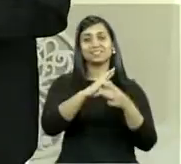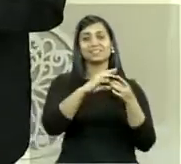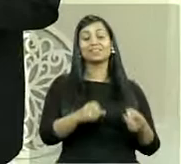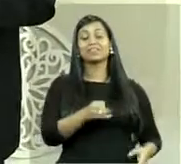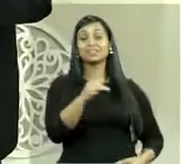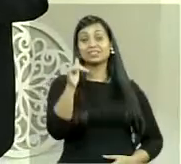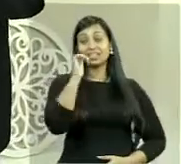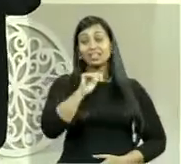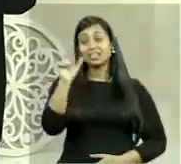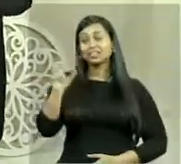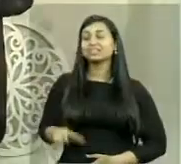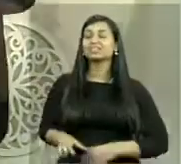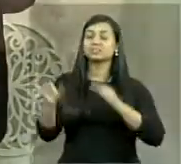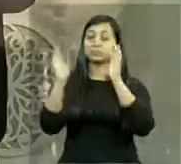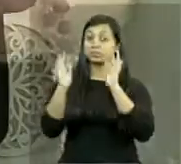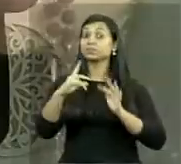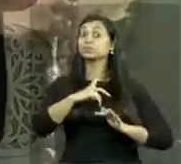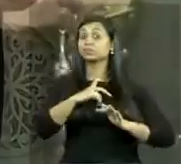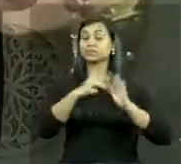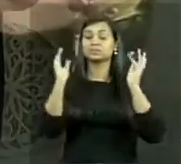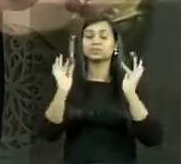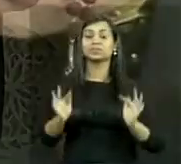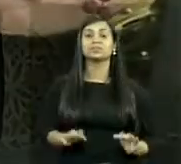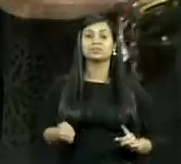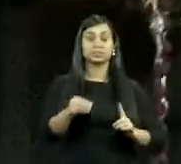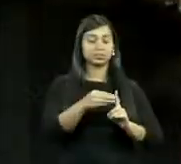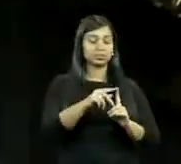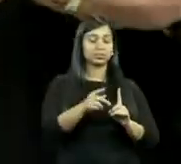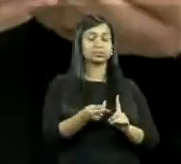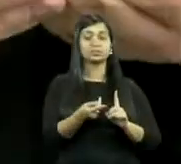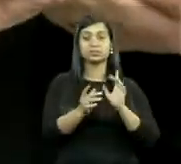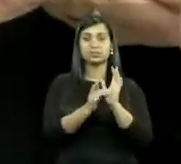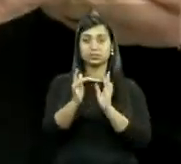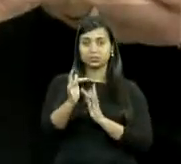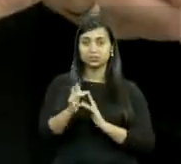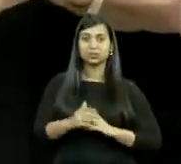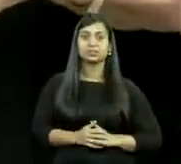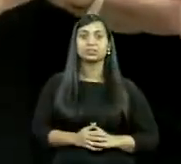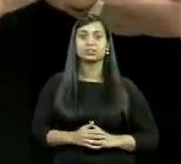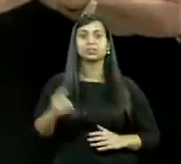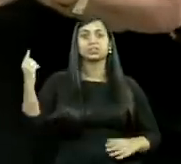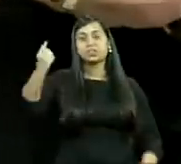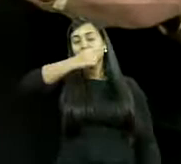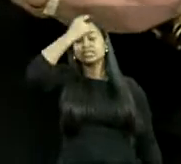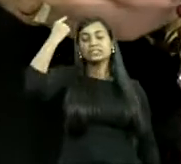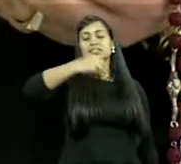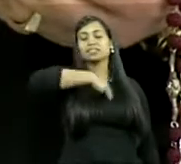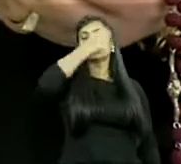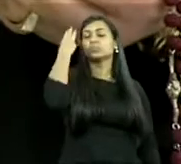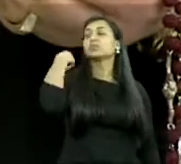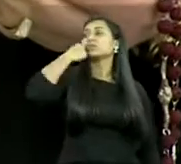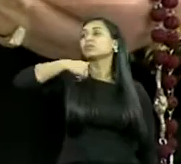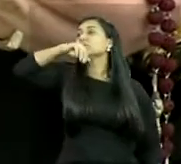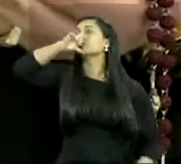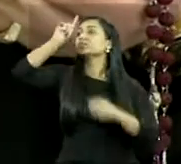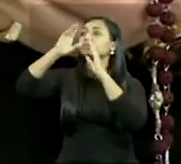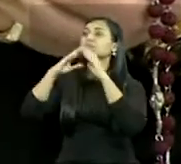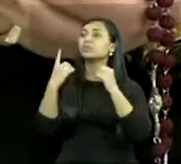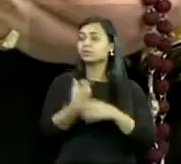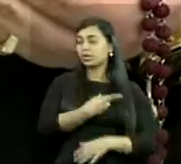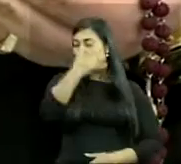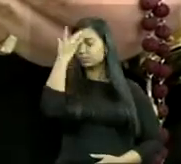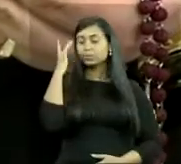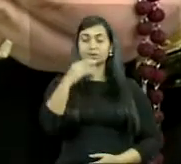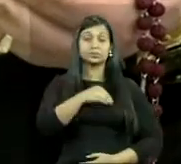o Senhor é convosco. Bendita sois vós entre as mulheres e bendito é o fruto do vosso ventre, Jesus. Santa Maria, Mãe de